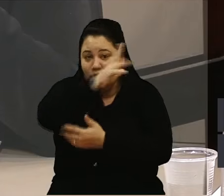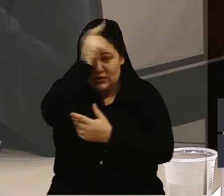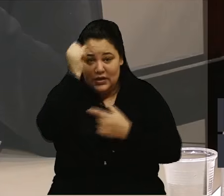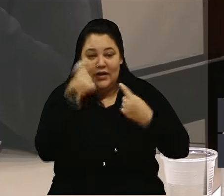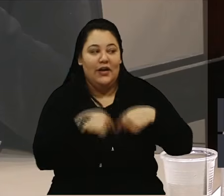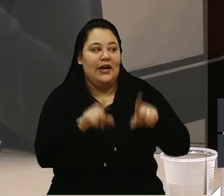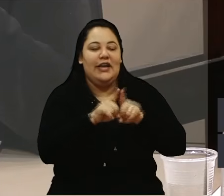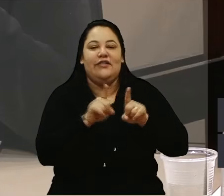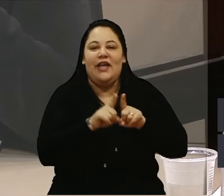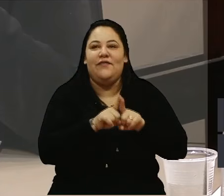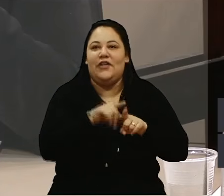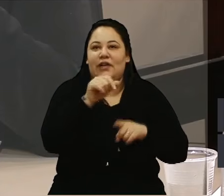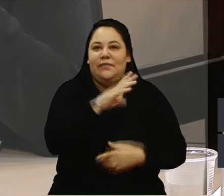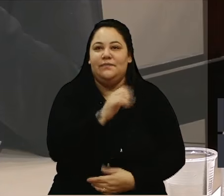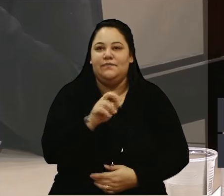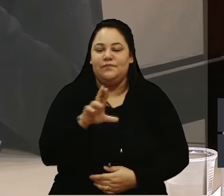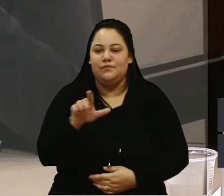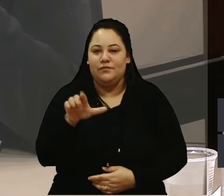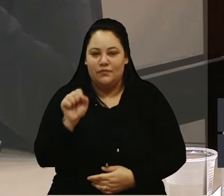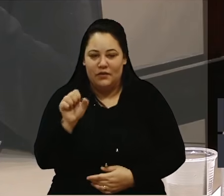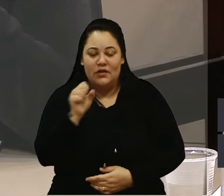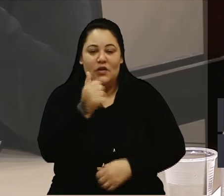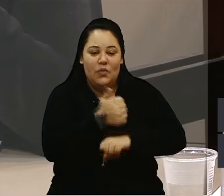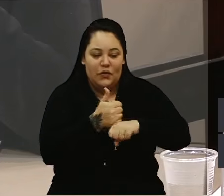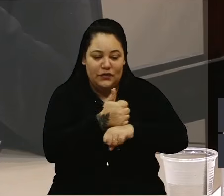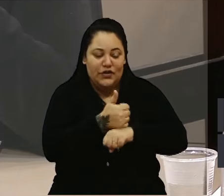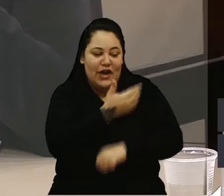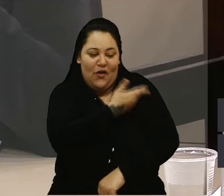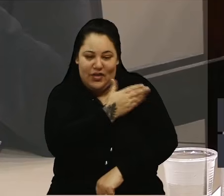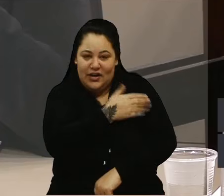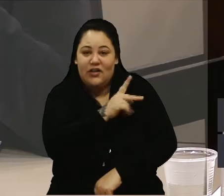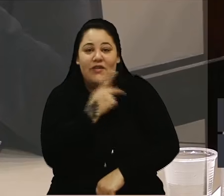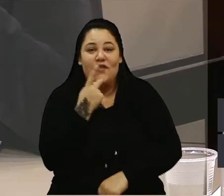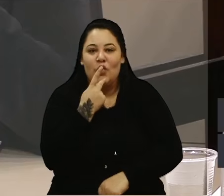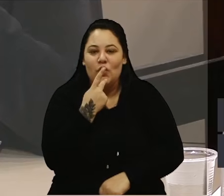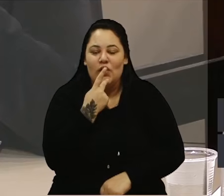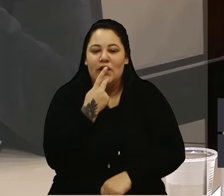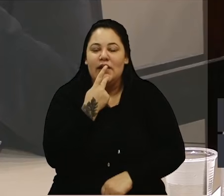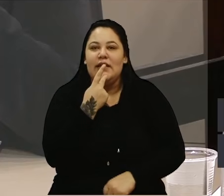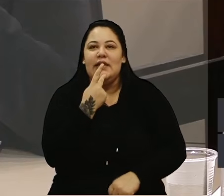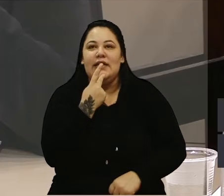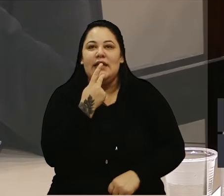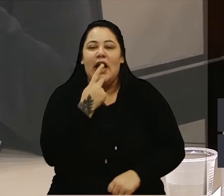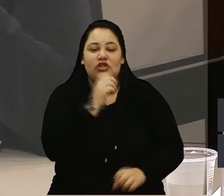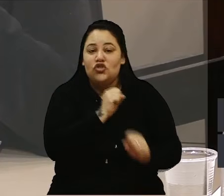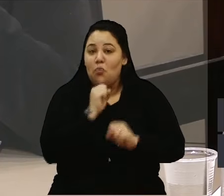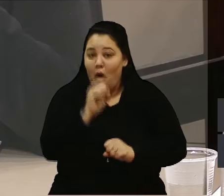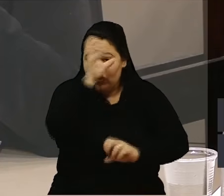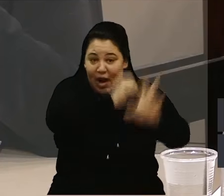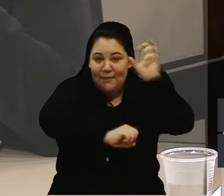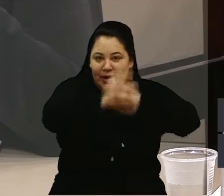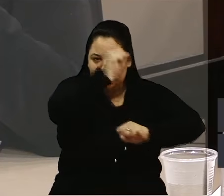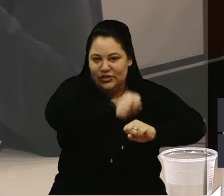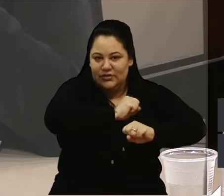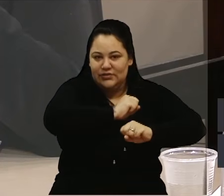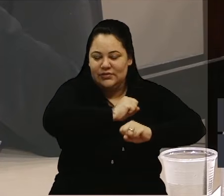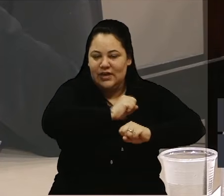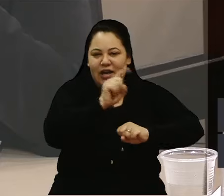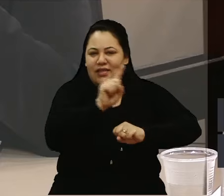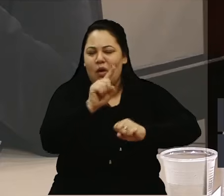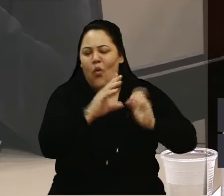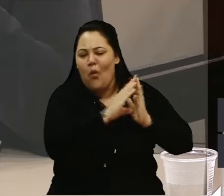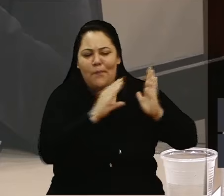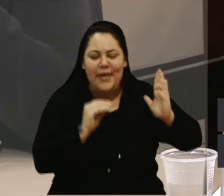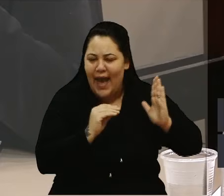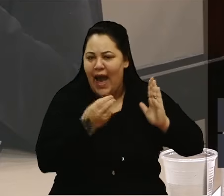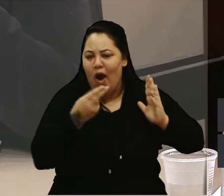Carlo Ancelotti: liderança pode ser aprendida, mas não imitada. Realmente, a gente traz exemplos bons, mas a gente não pode imitar um ou outro ou